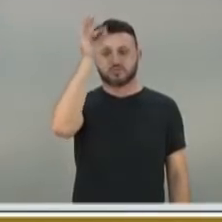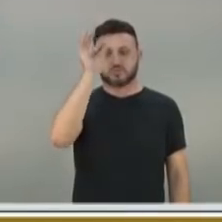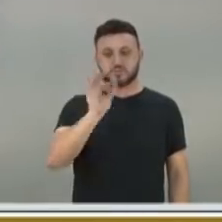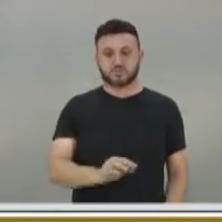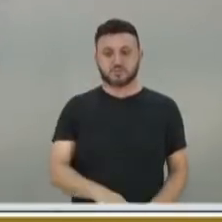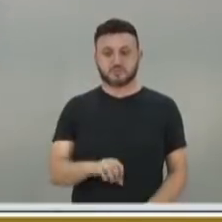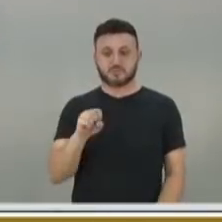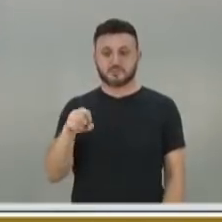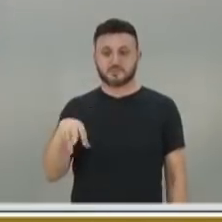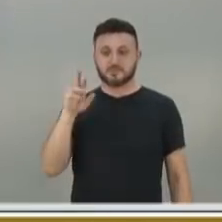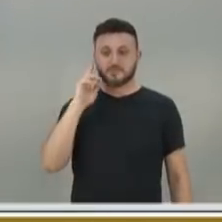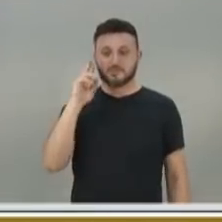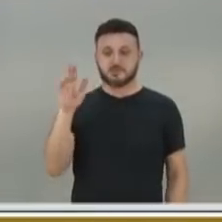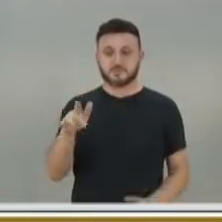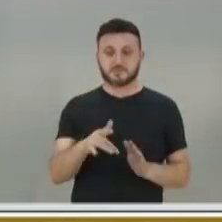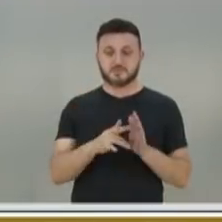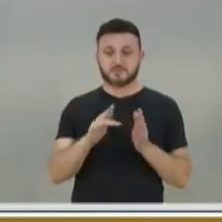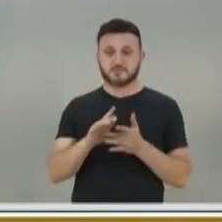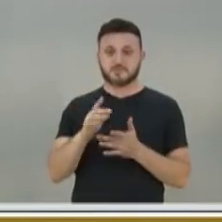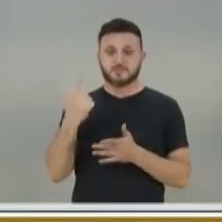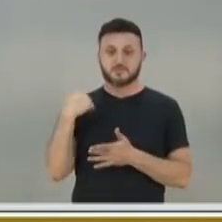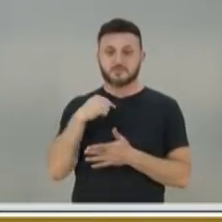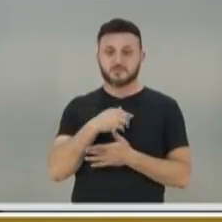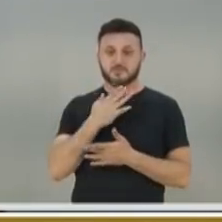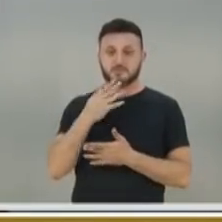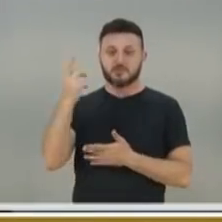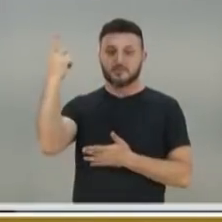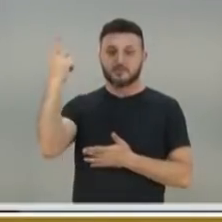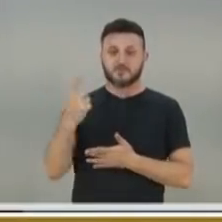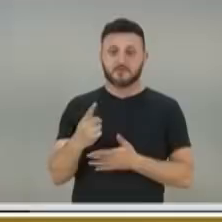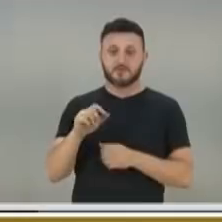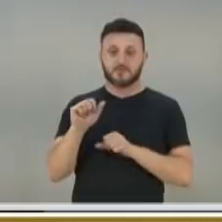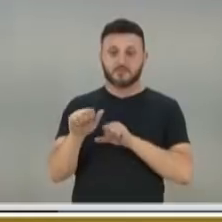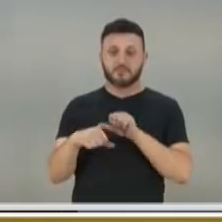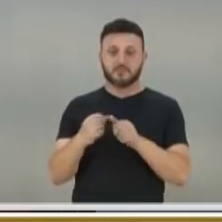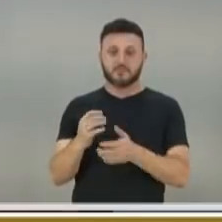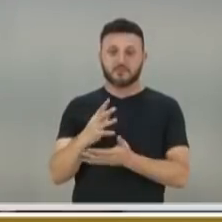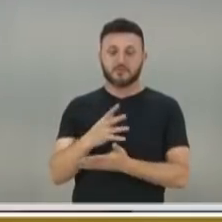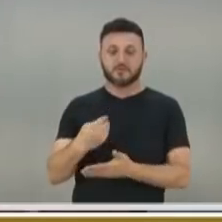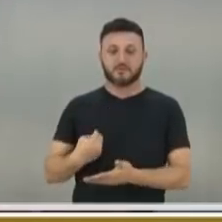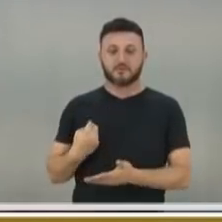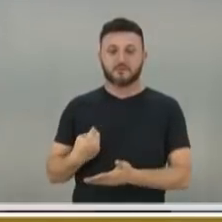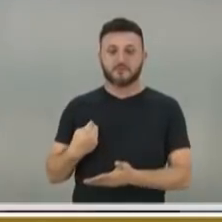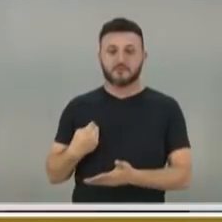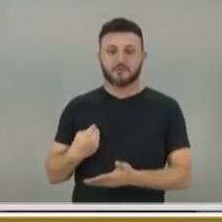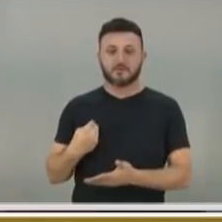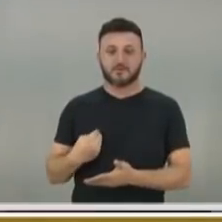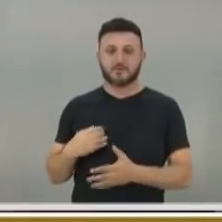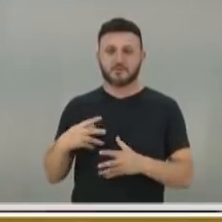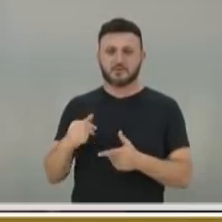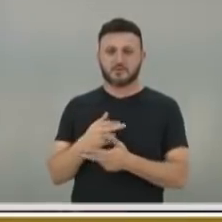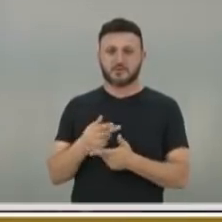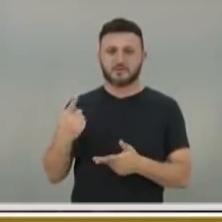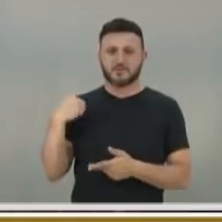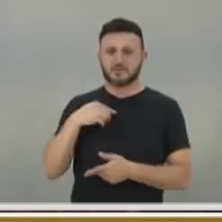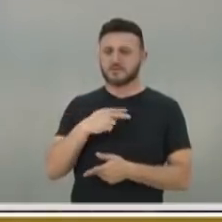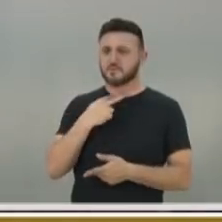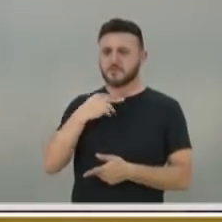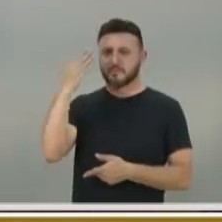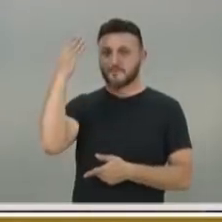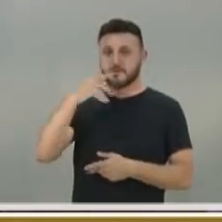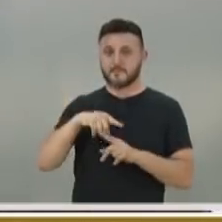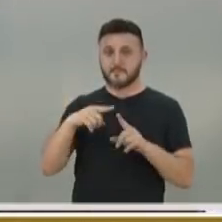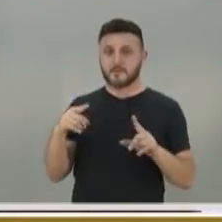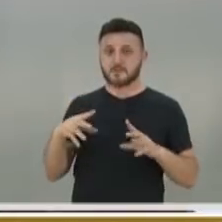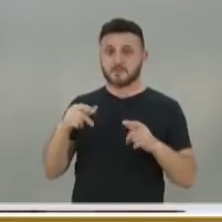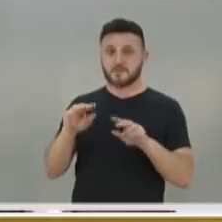Sim, Senhor Jesus, te pedimos, Senhor, que venha abundantemente sobre tudo aquilo que não pode ser visto, mesmo naquelas famílias que